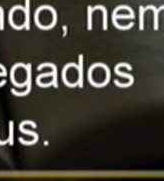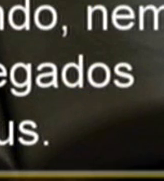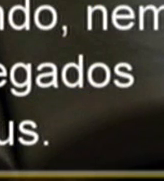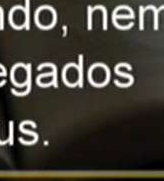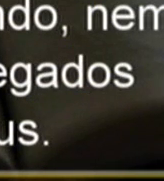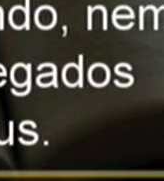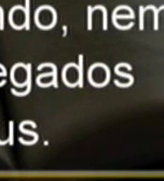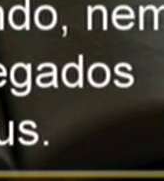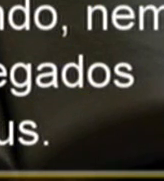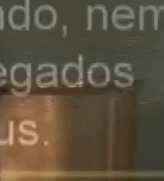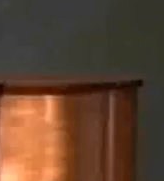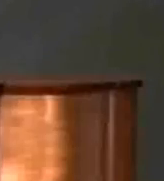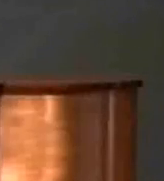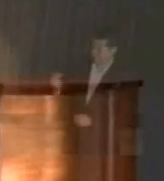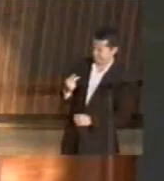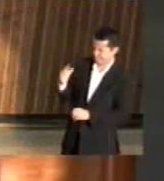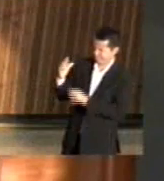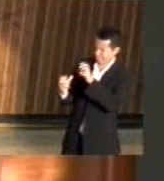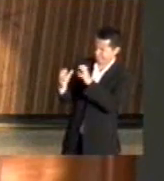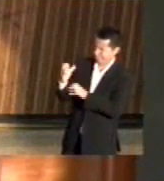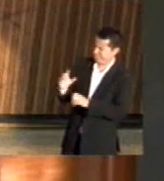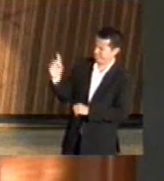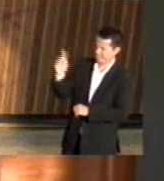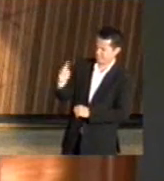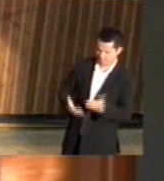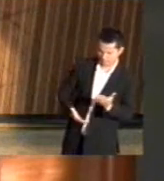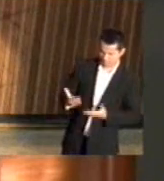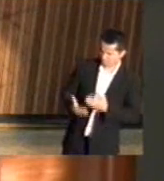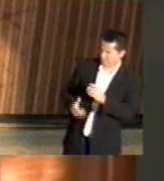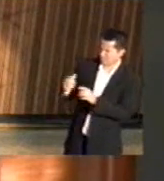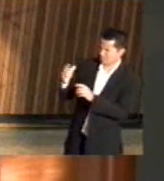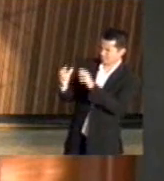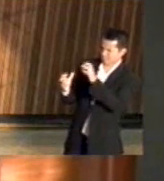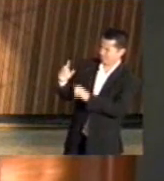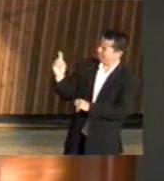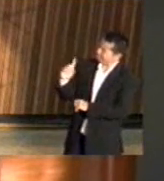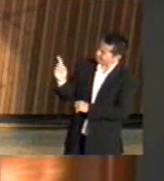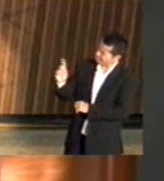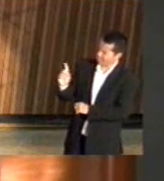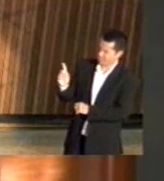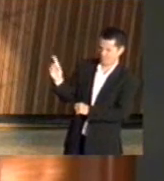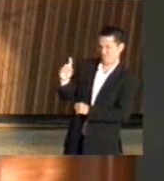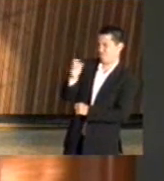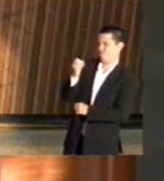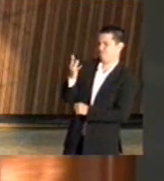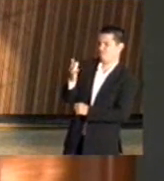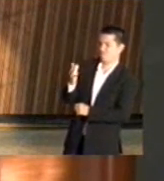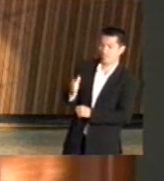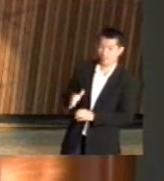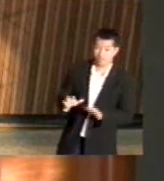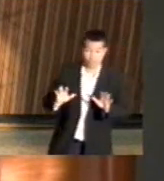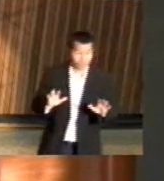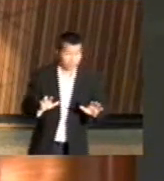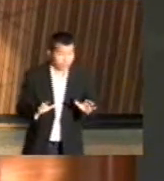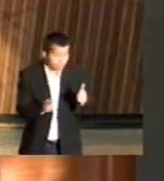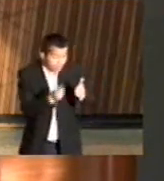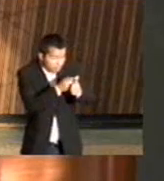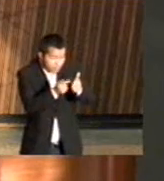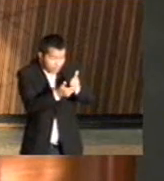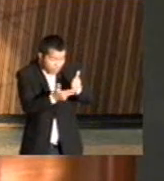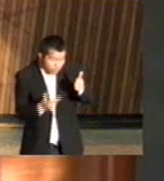meus empregados briguem com os seus. A primeira atitude de Abraão foi desejar